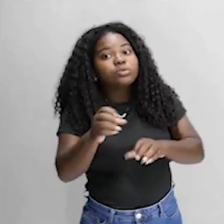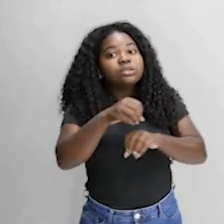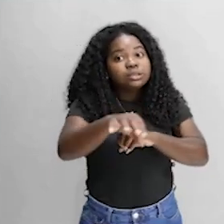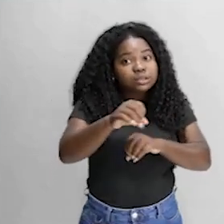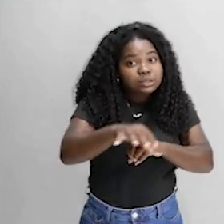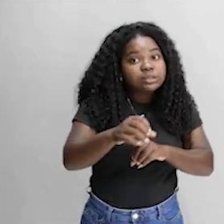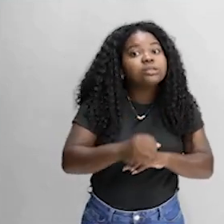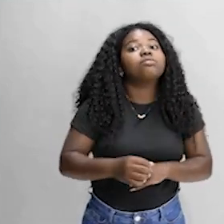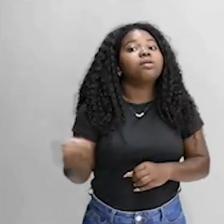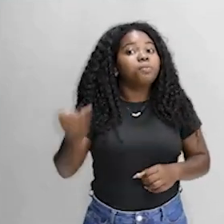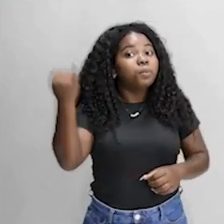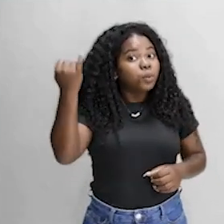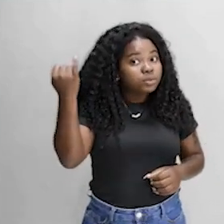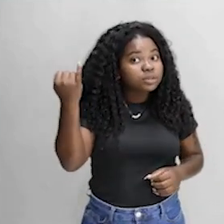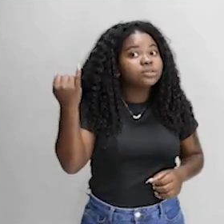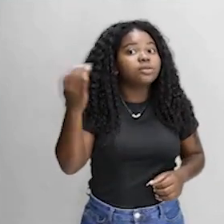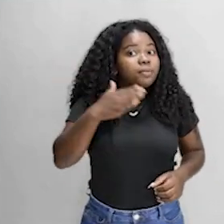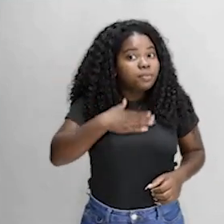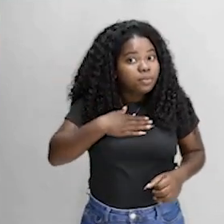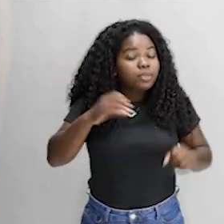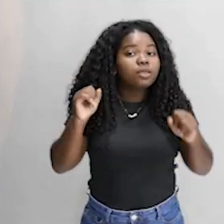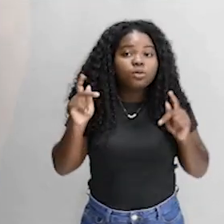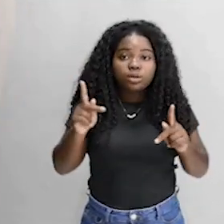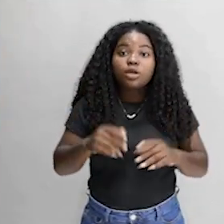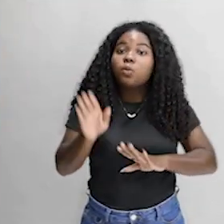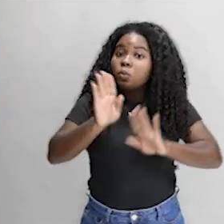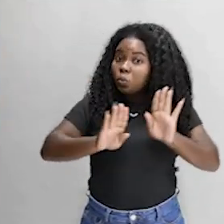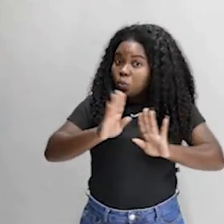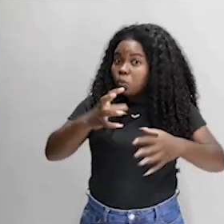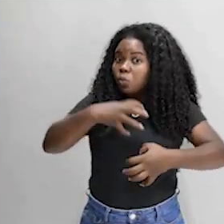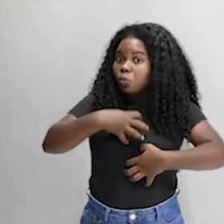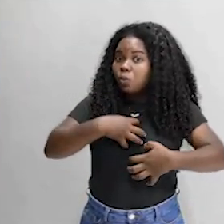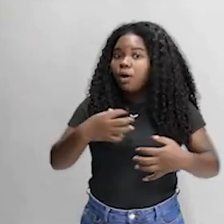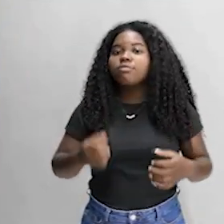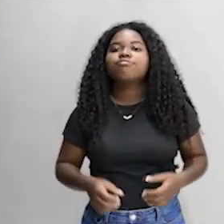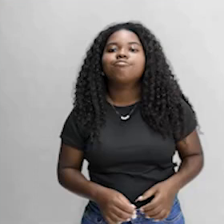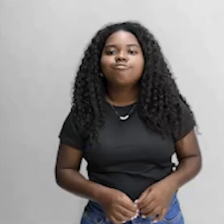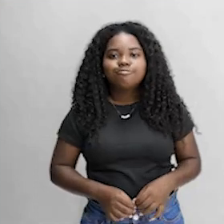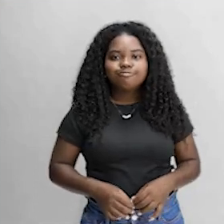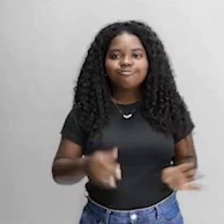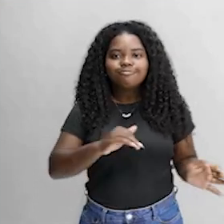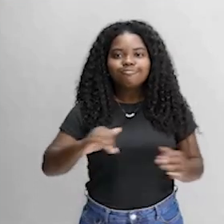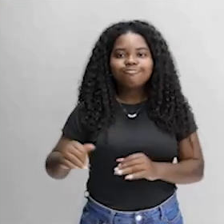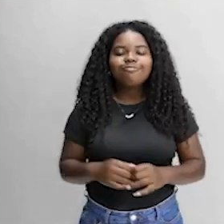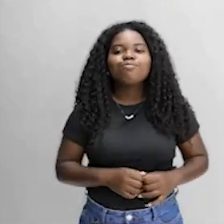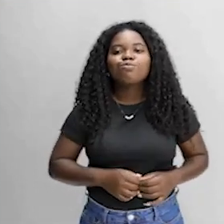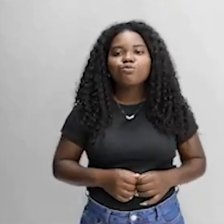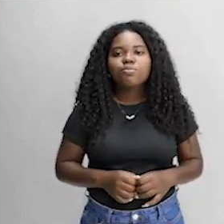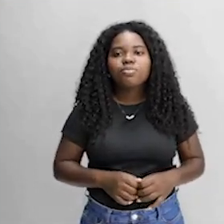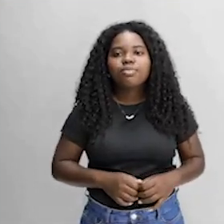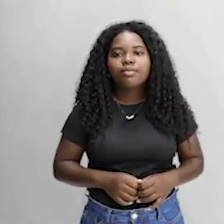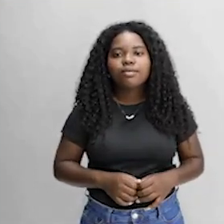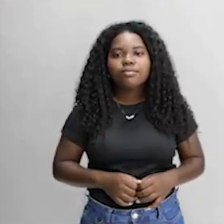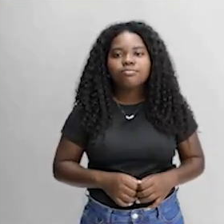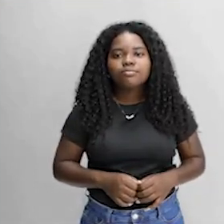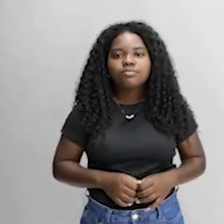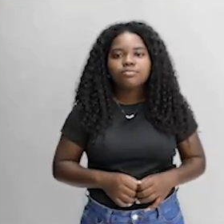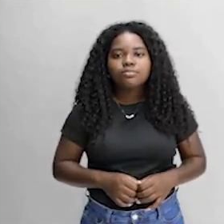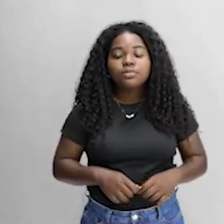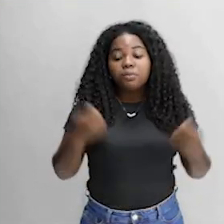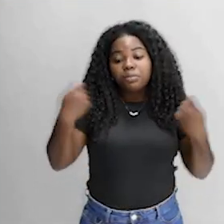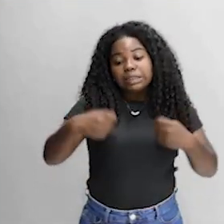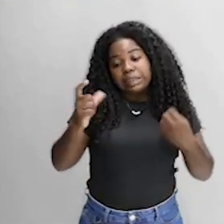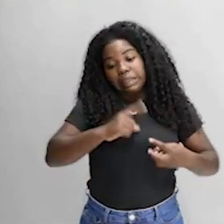essa é minha para ti, tá? Cuidado com isso. Então, olha só, todo silogismo tem que ter esses 3